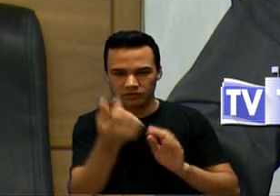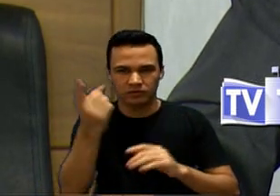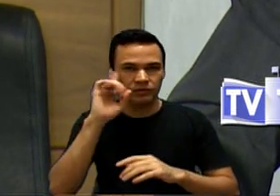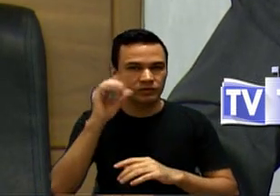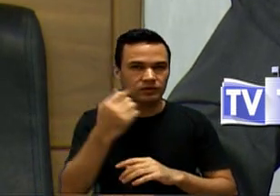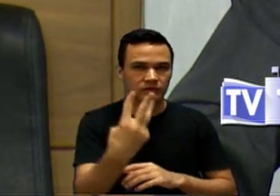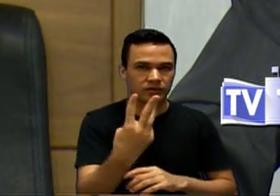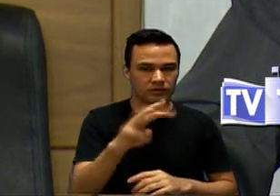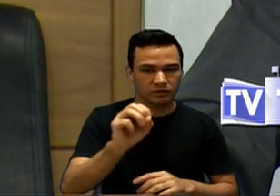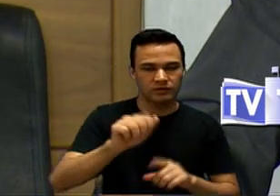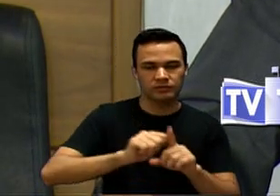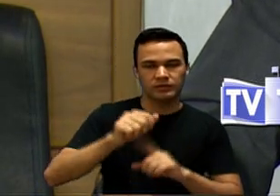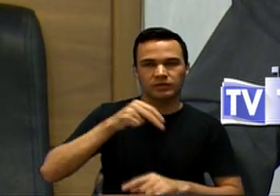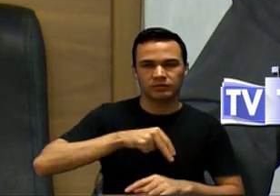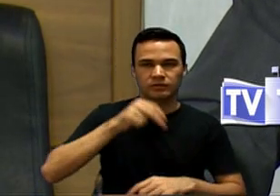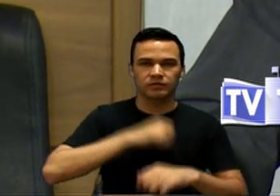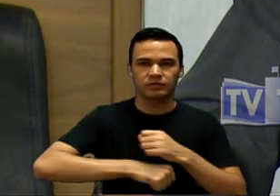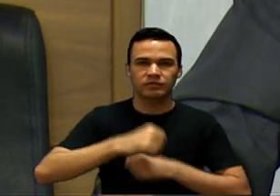30 de novembro de